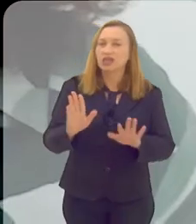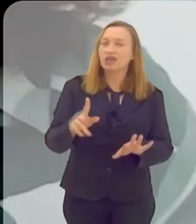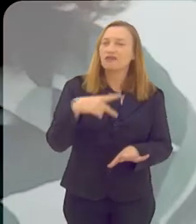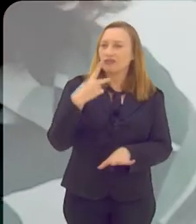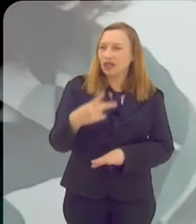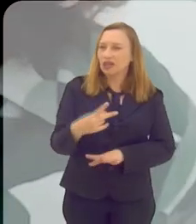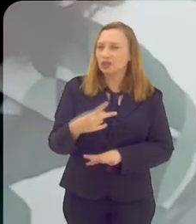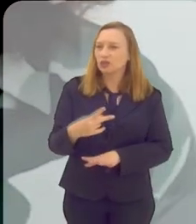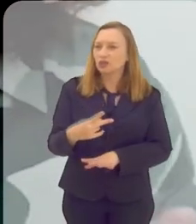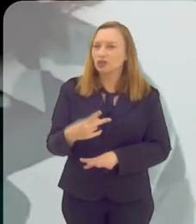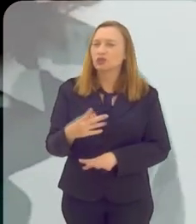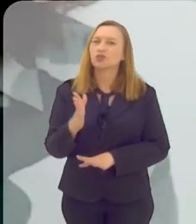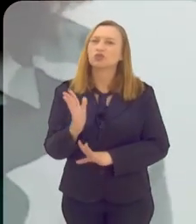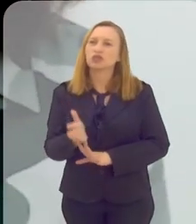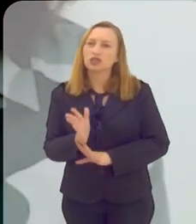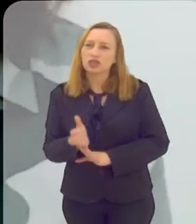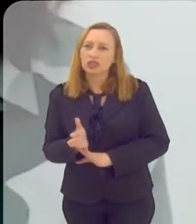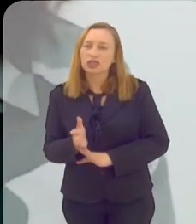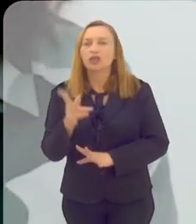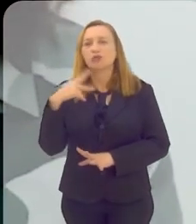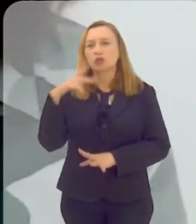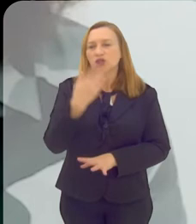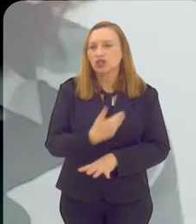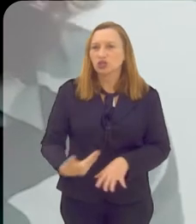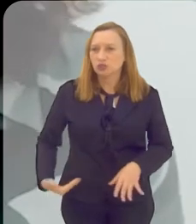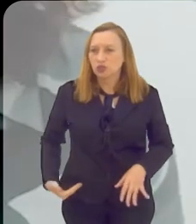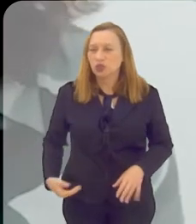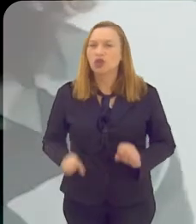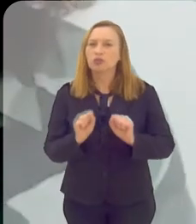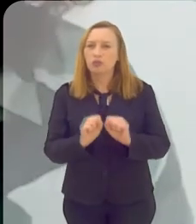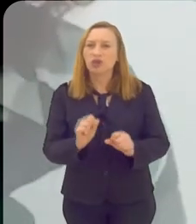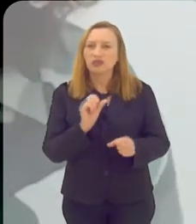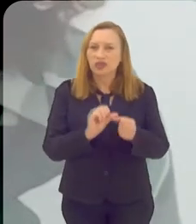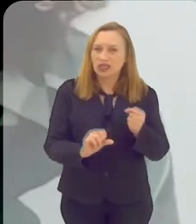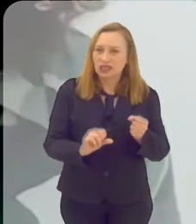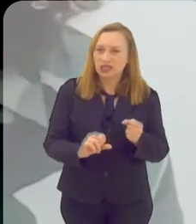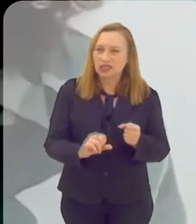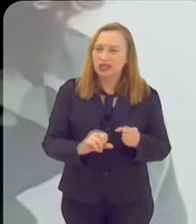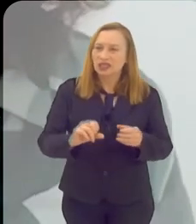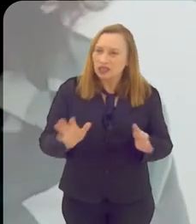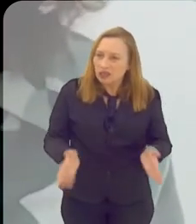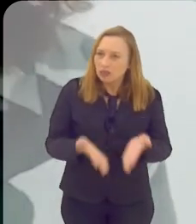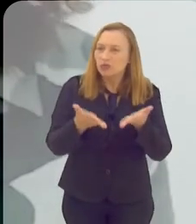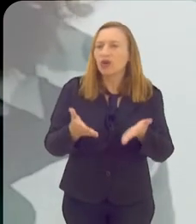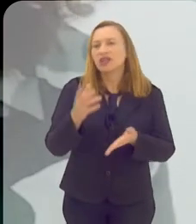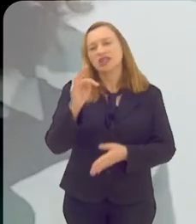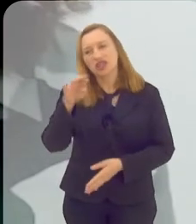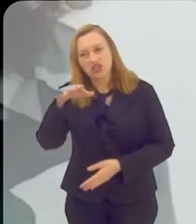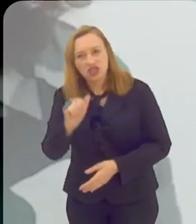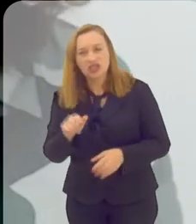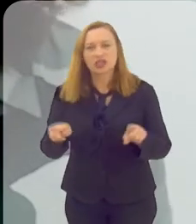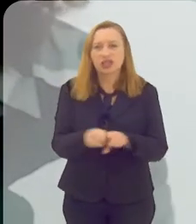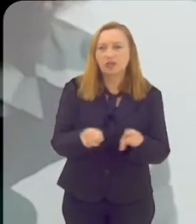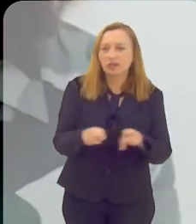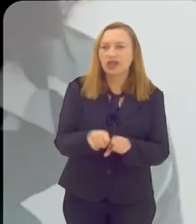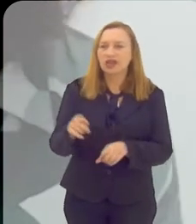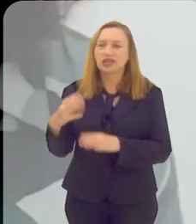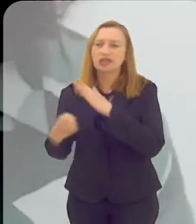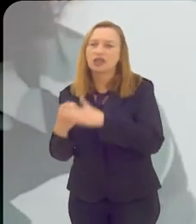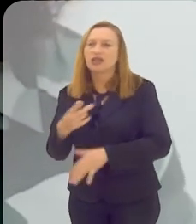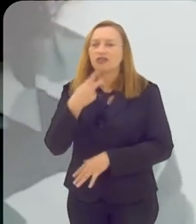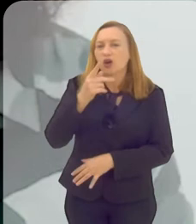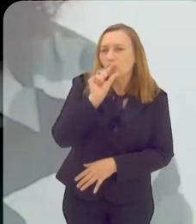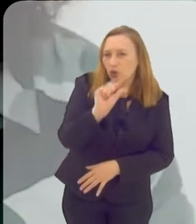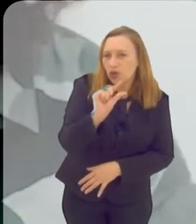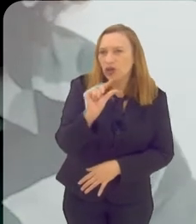E falando especificamente já de políticas públicas que podem ser feitas para empurrar essa agenda também nas empresas,